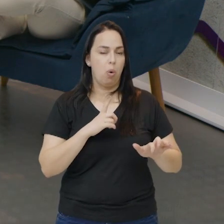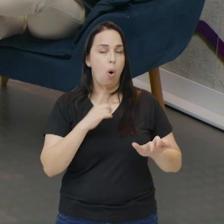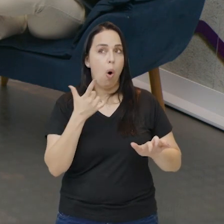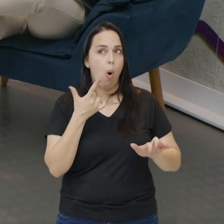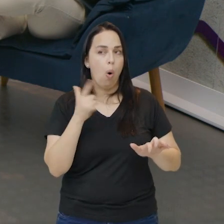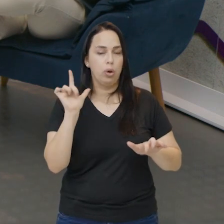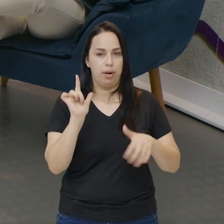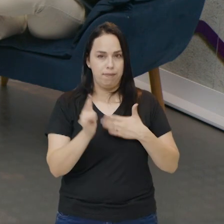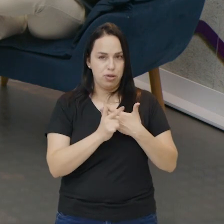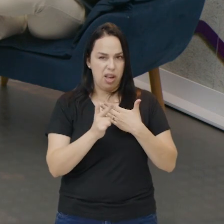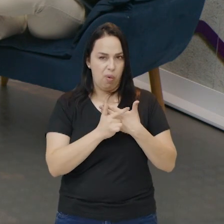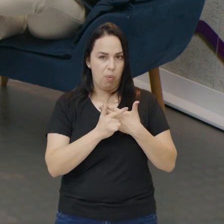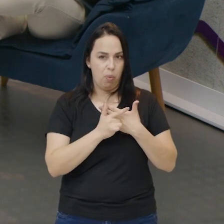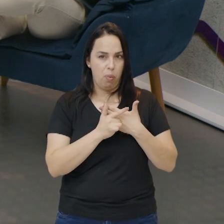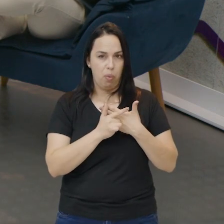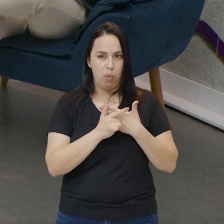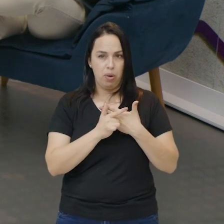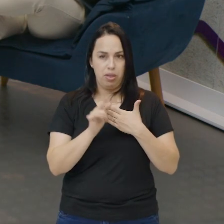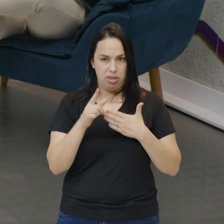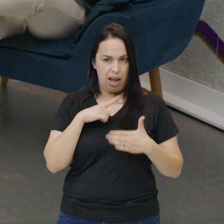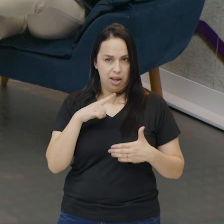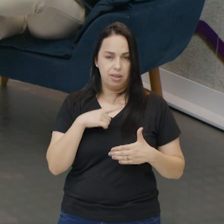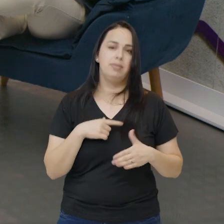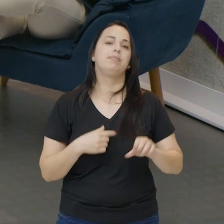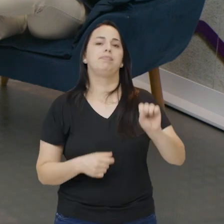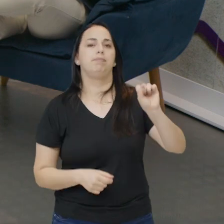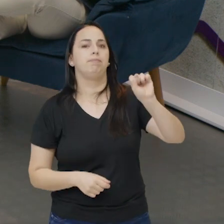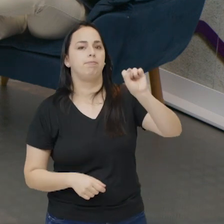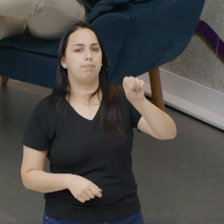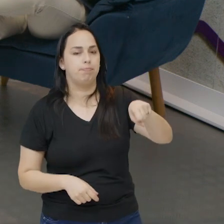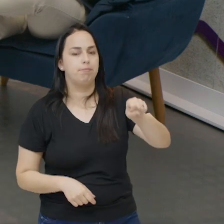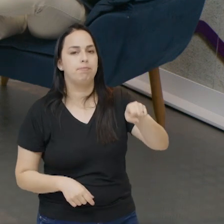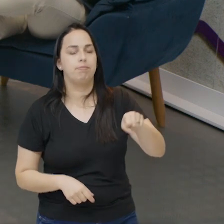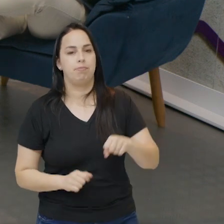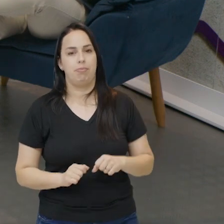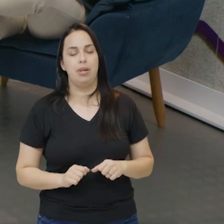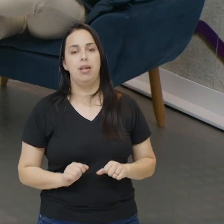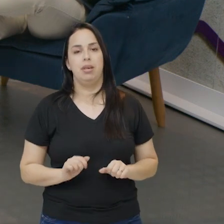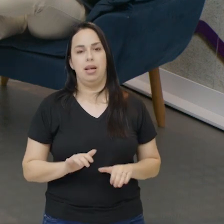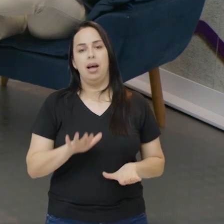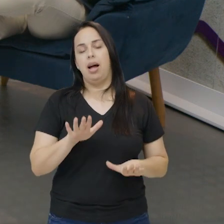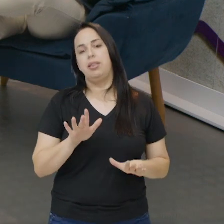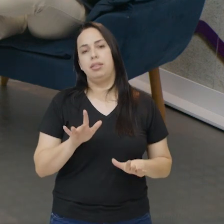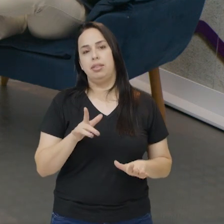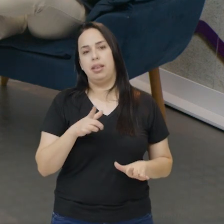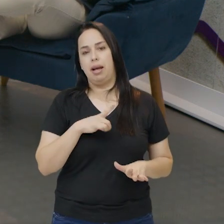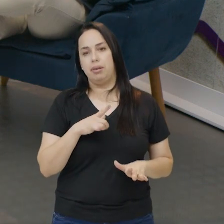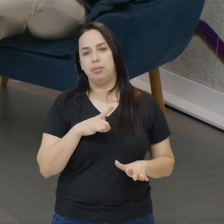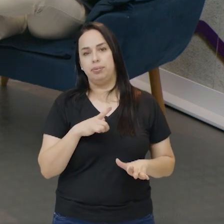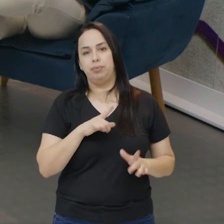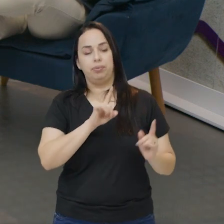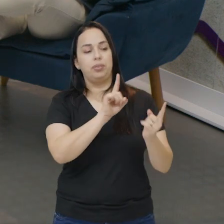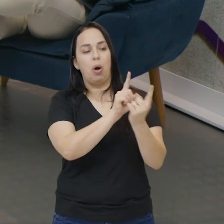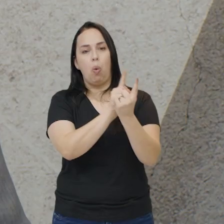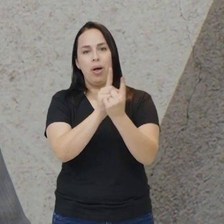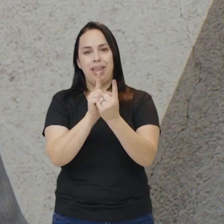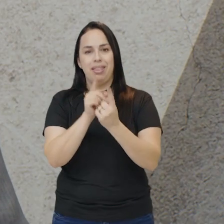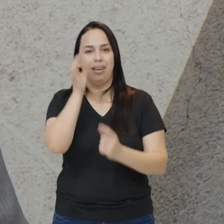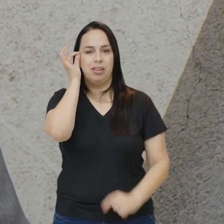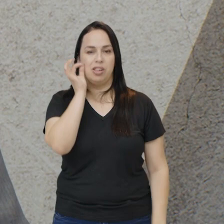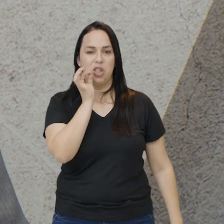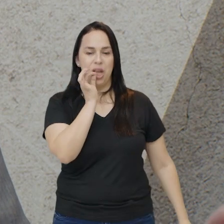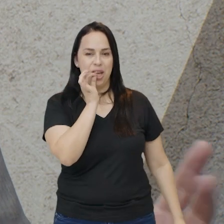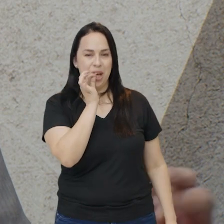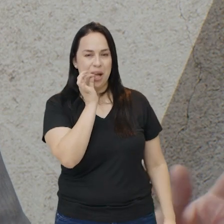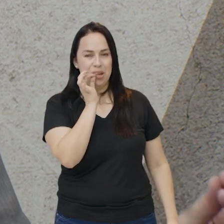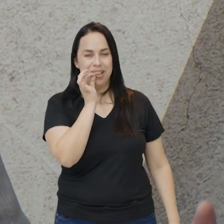existem outras atribuições além do atendente? Sim, sim. O que muitas vezes acontece é que o atendente